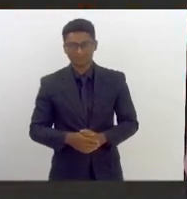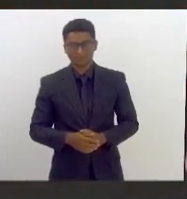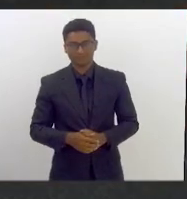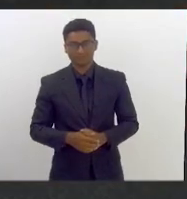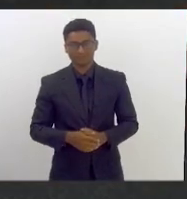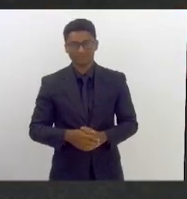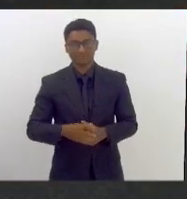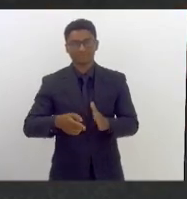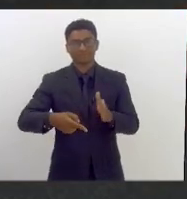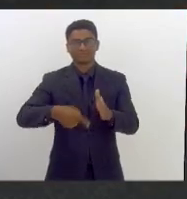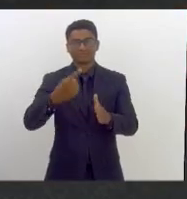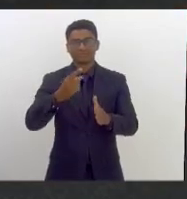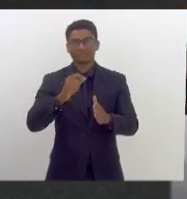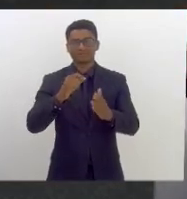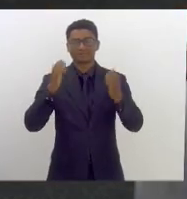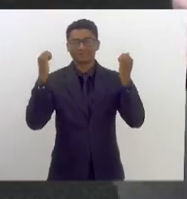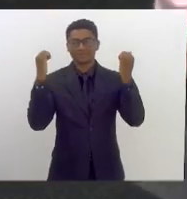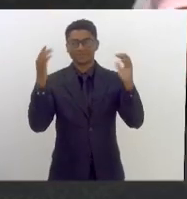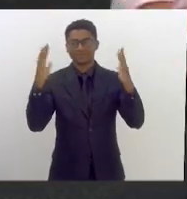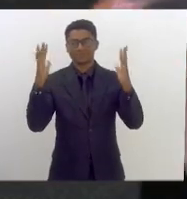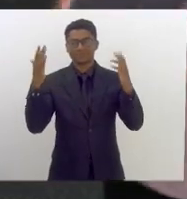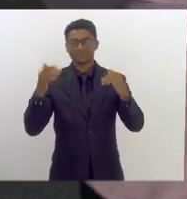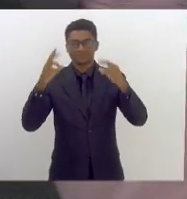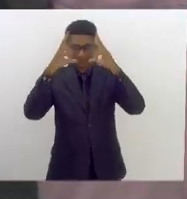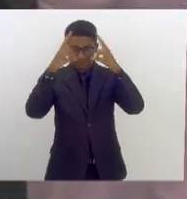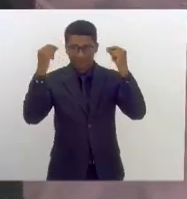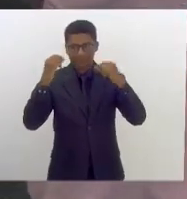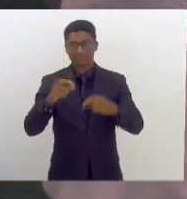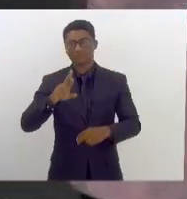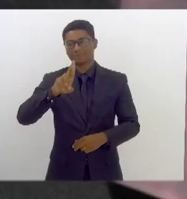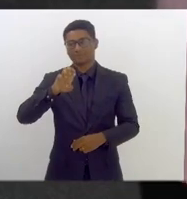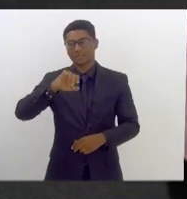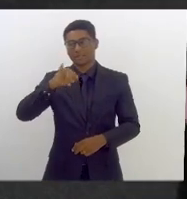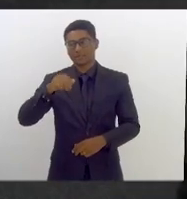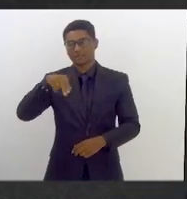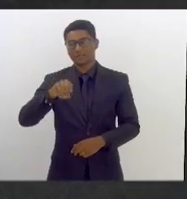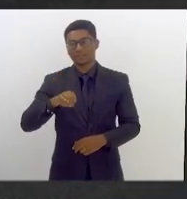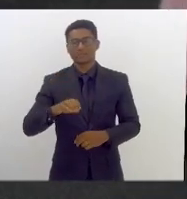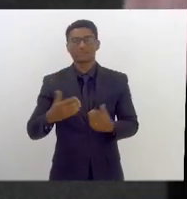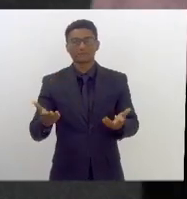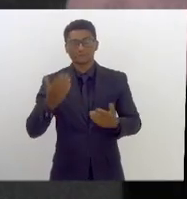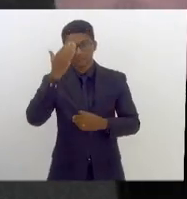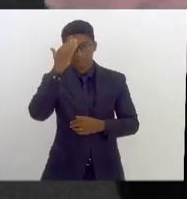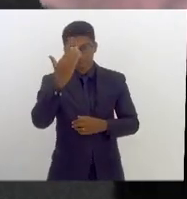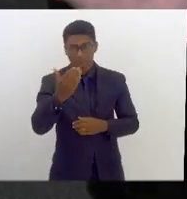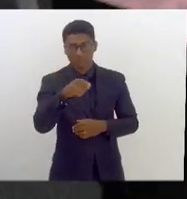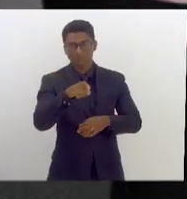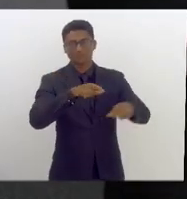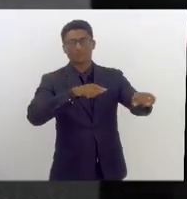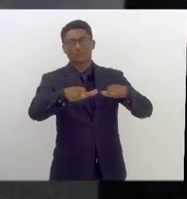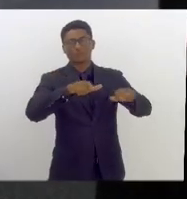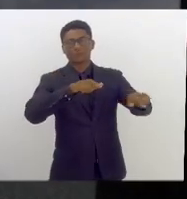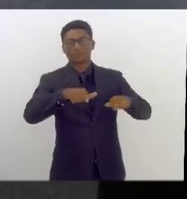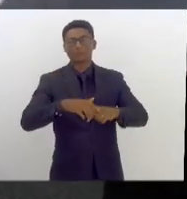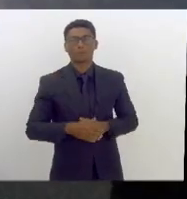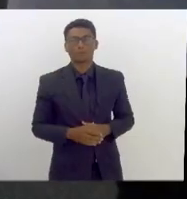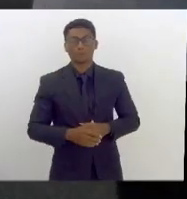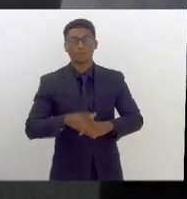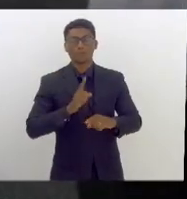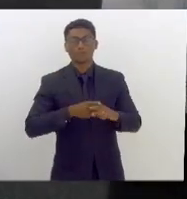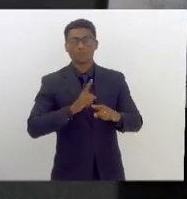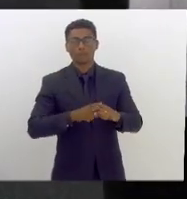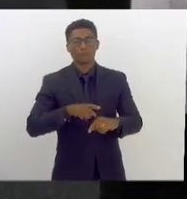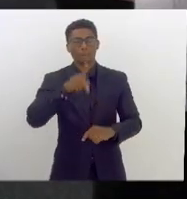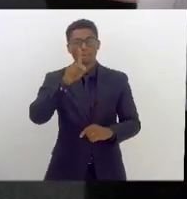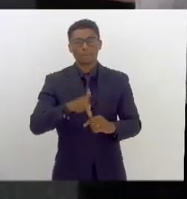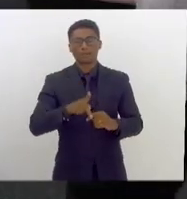lugar, saudar aqui a deputada enfermeira Rejane, agradecer a sua atuação na condição de